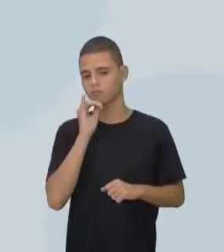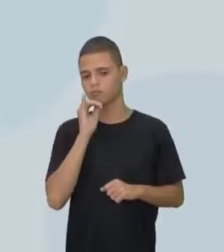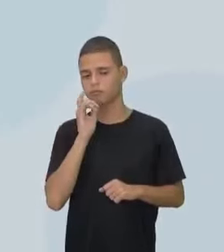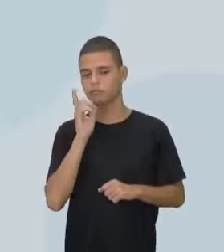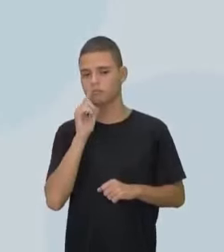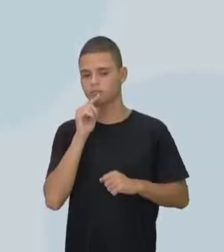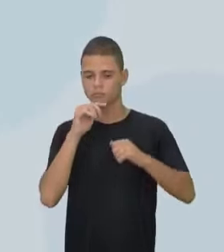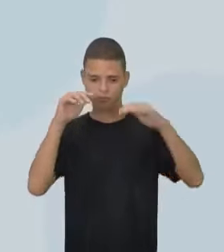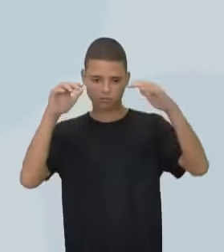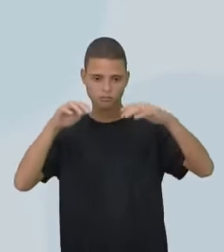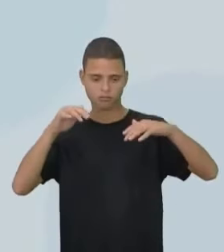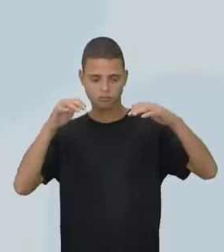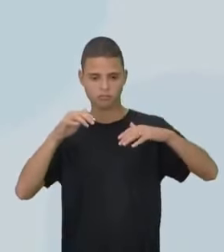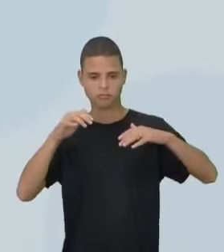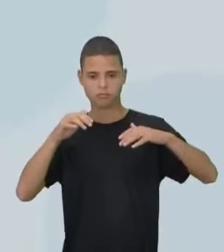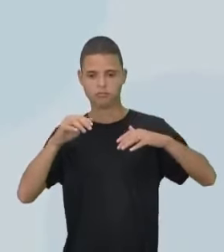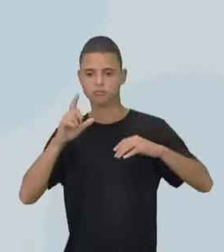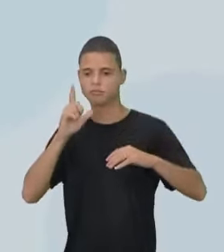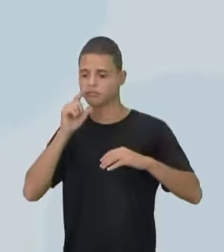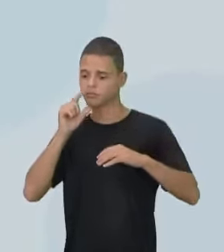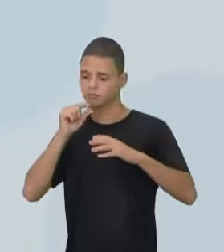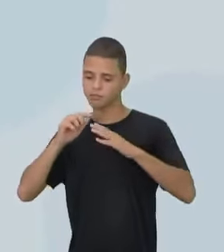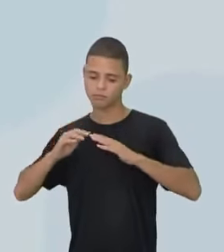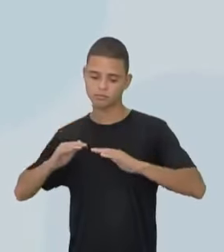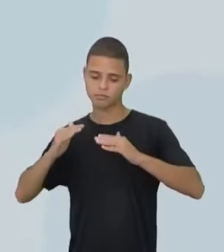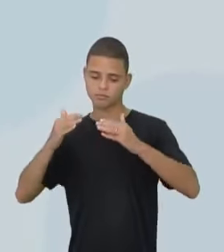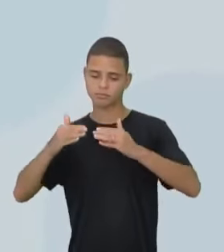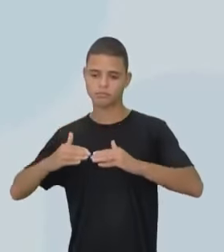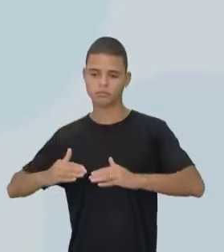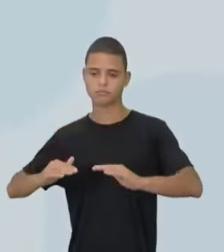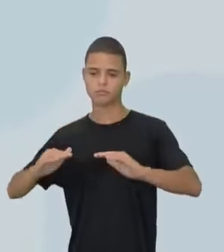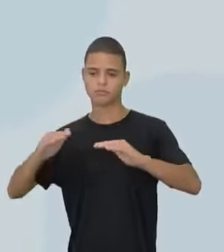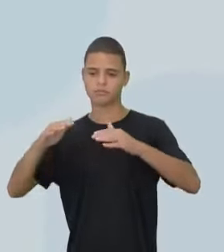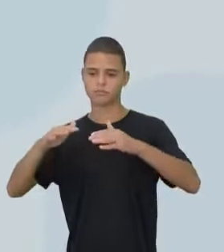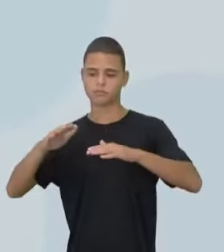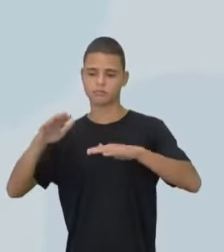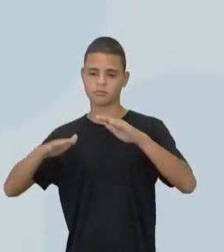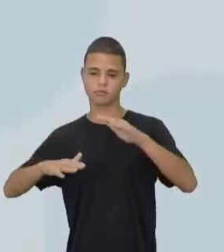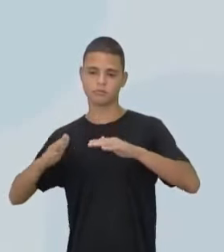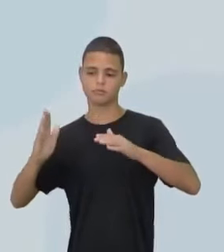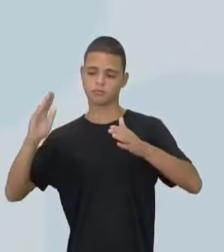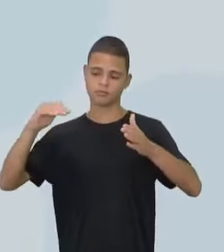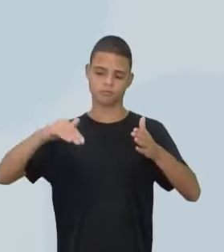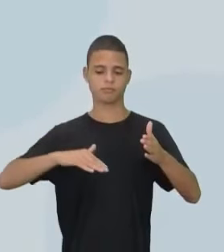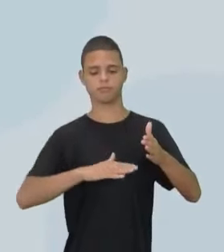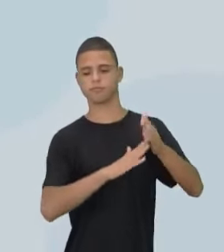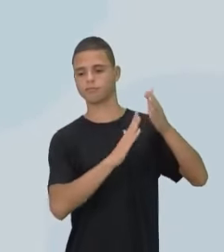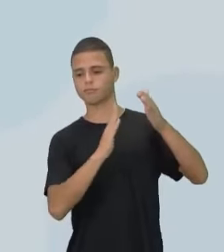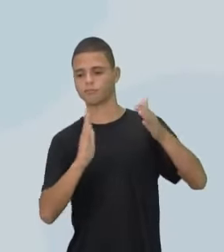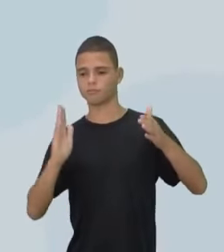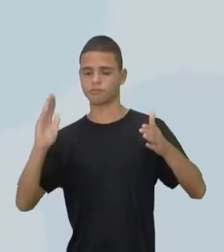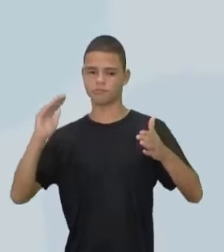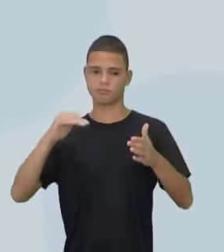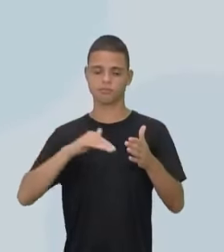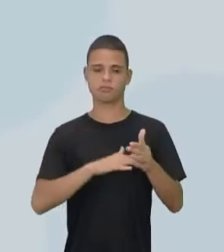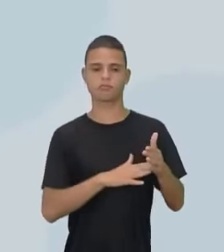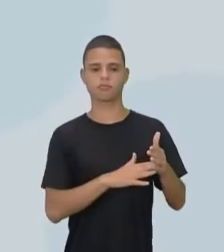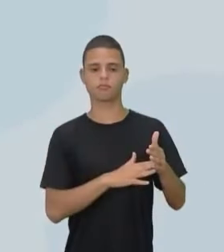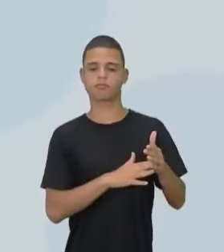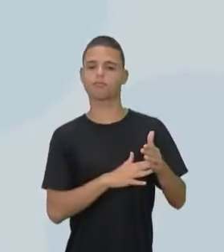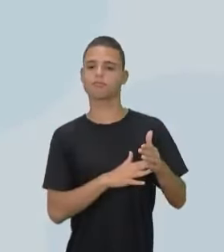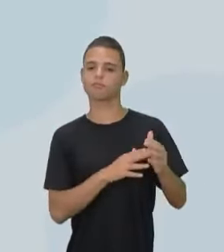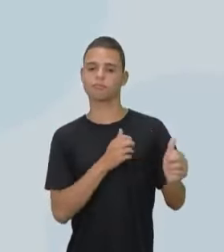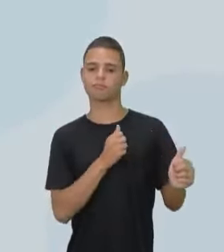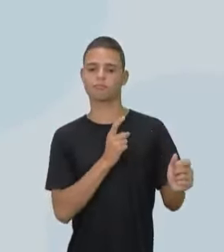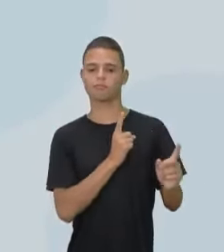causa de água de chuva, é para que a água do mar, num evento de ressaca, não invada o rio e lá no fundo atinja a cidade.